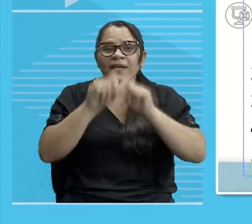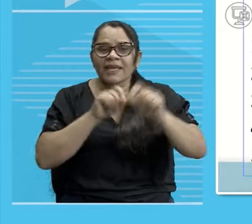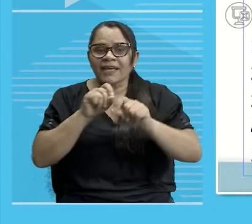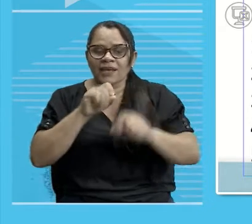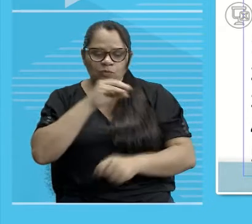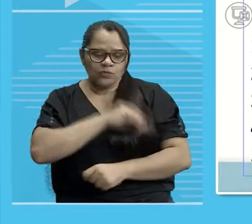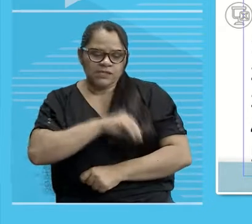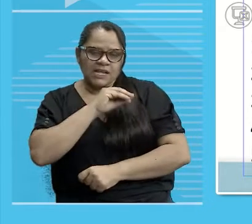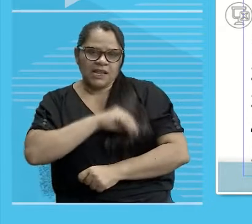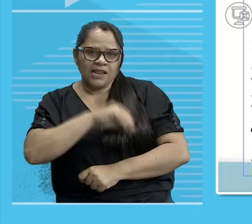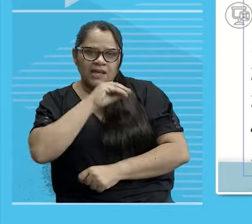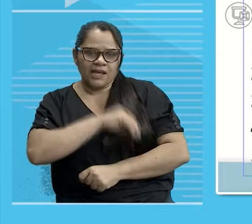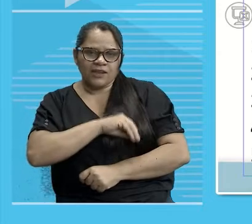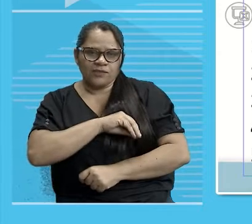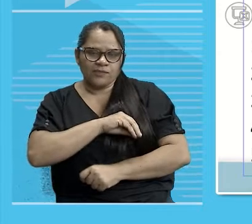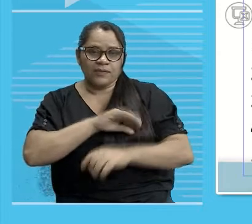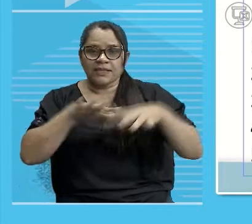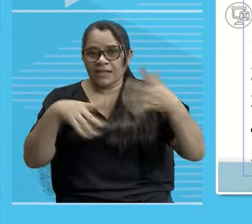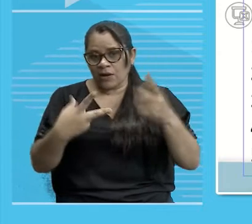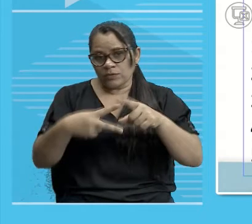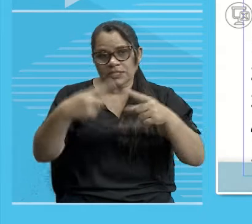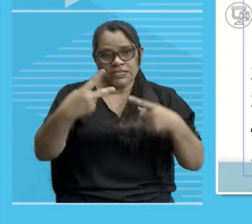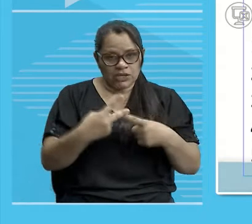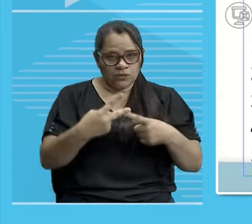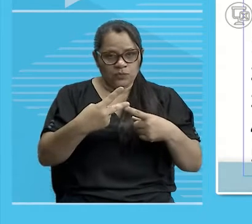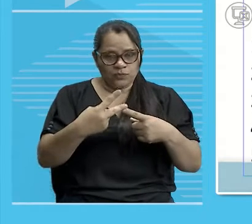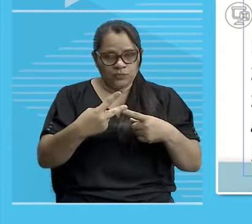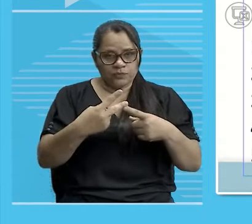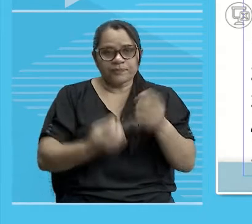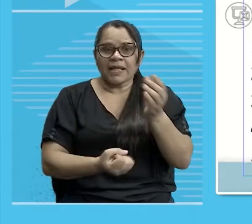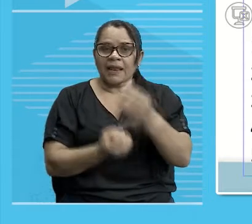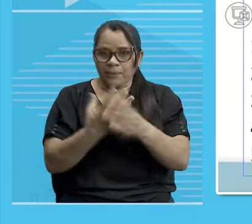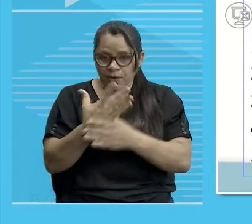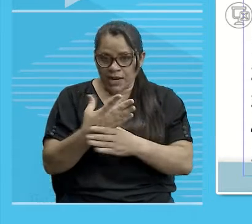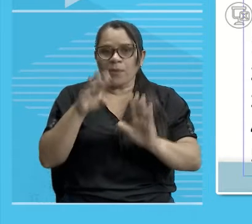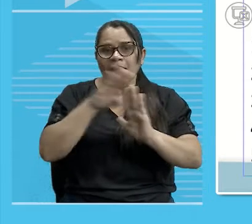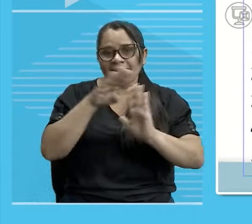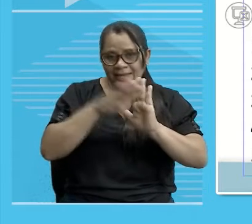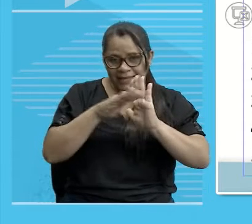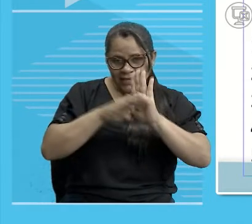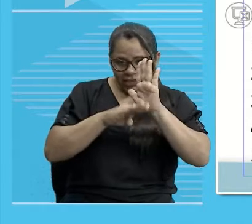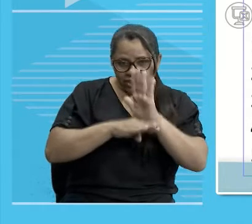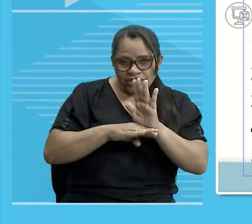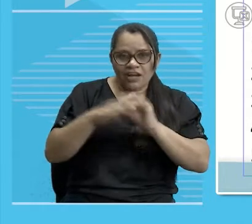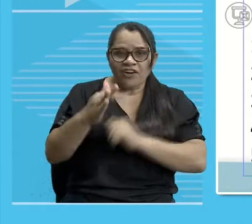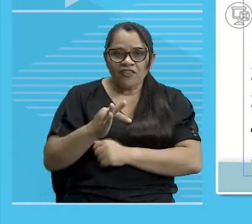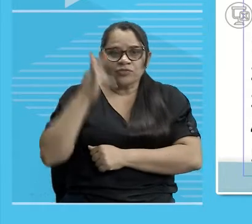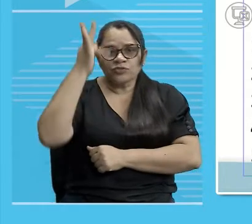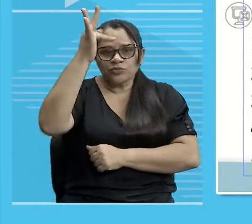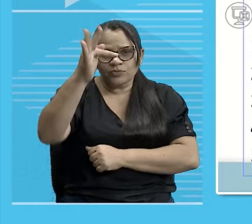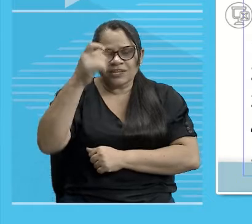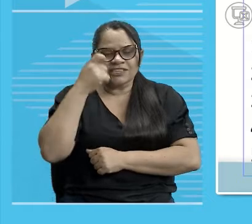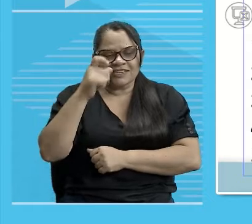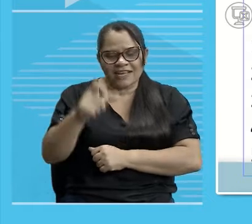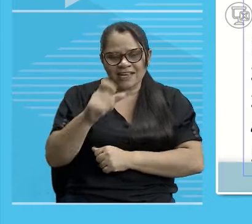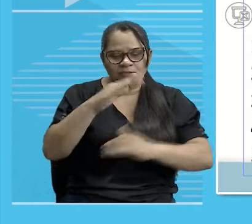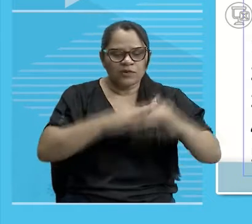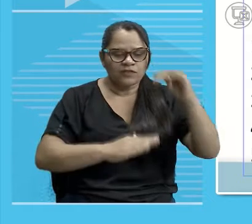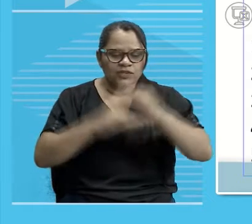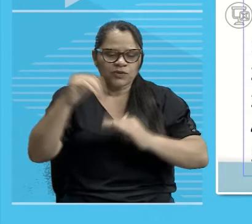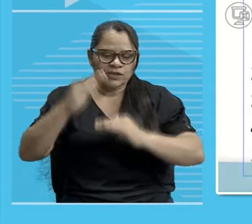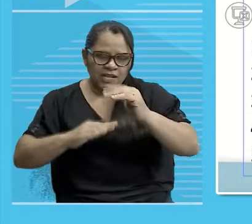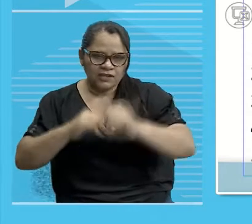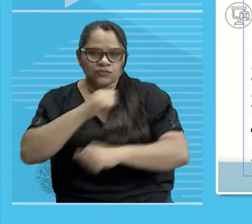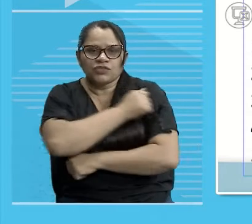remuneração segundo elaborar uma lista prévia de interesses profissionais dos Estudantes